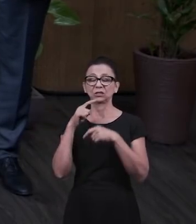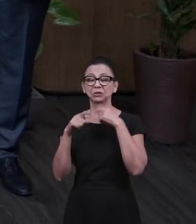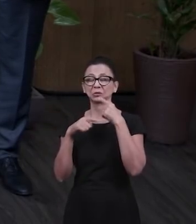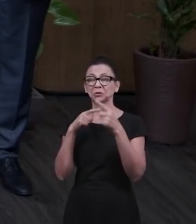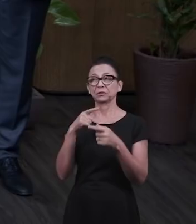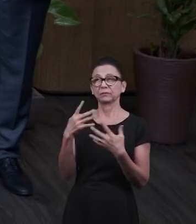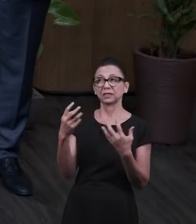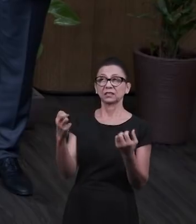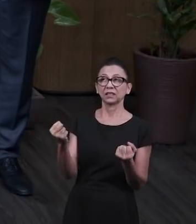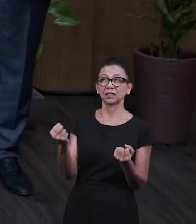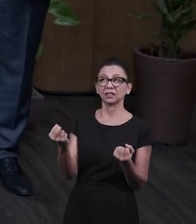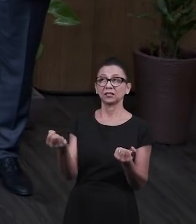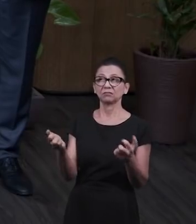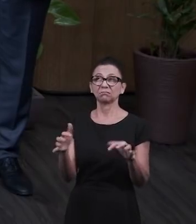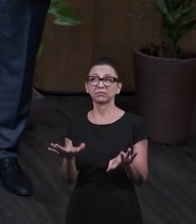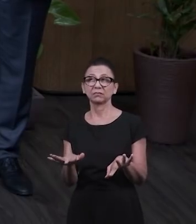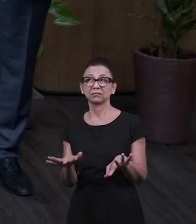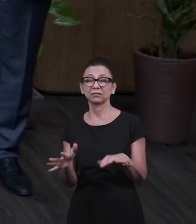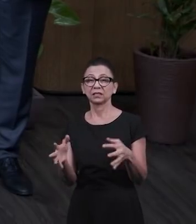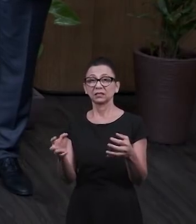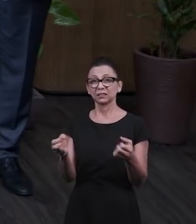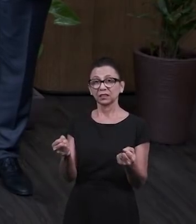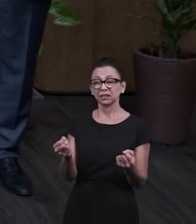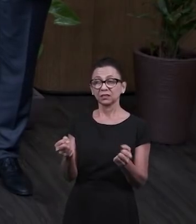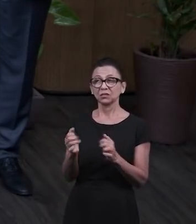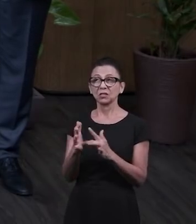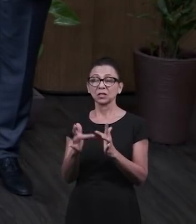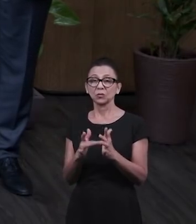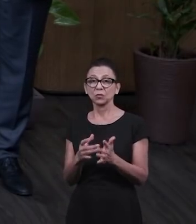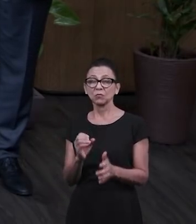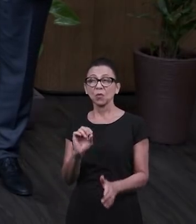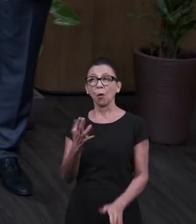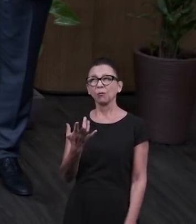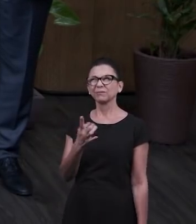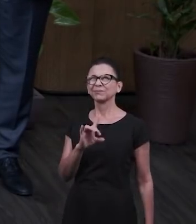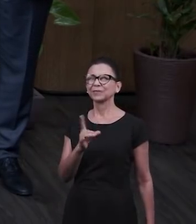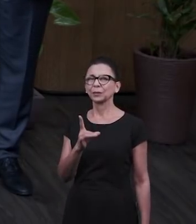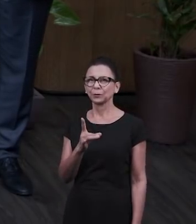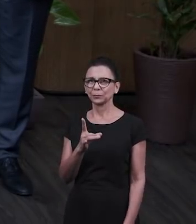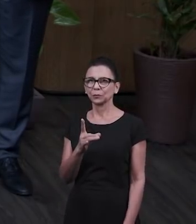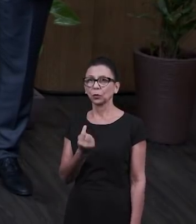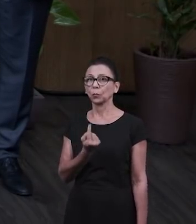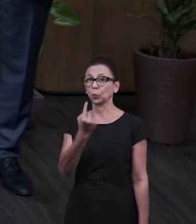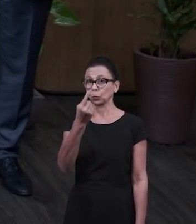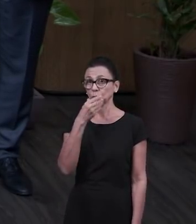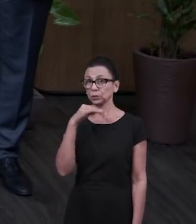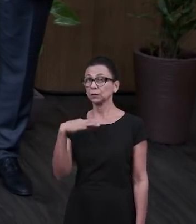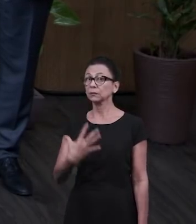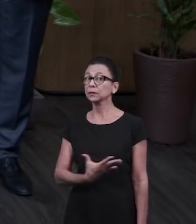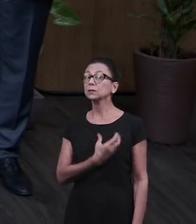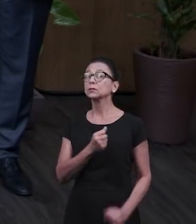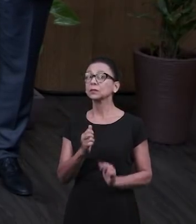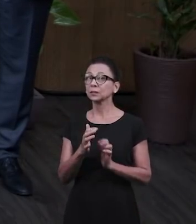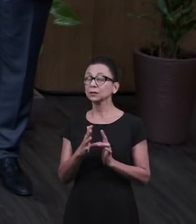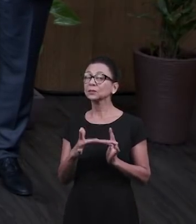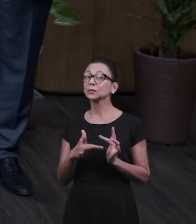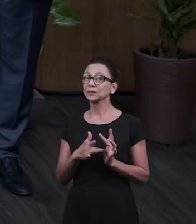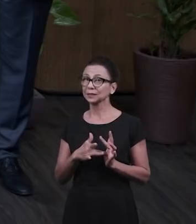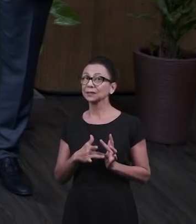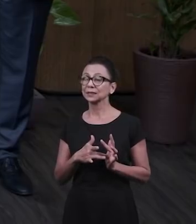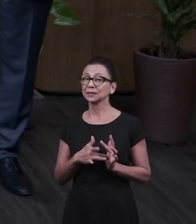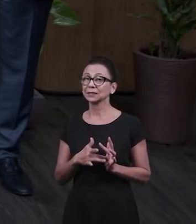Senhor Jesus como seu Salvador. E nesse sentido, recebemos uma mensagem